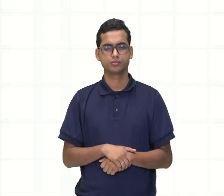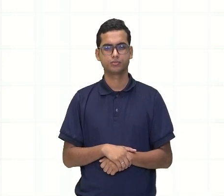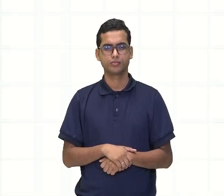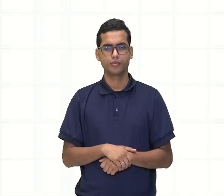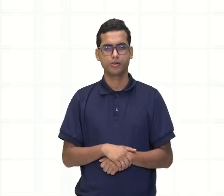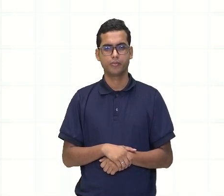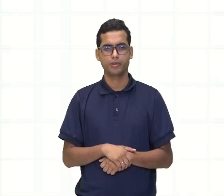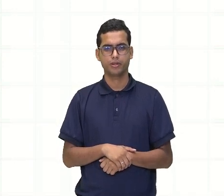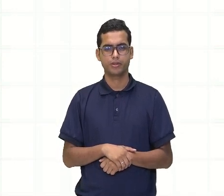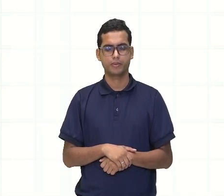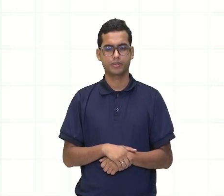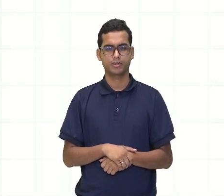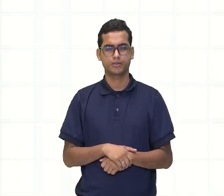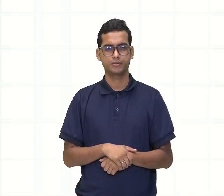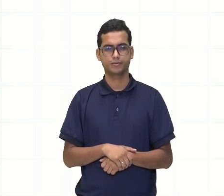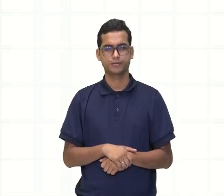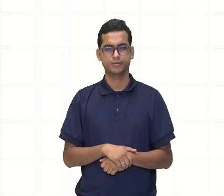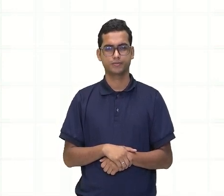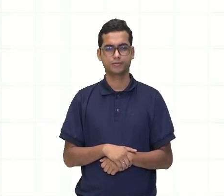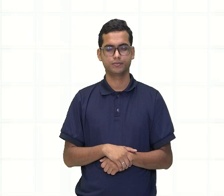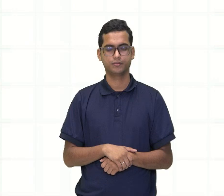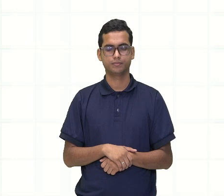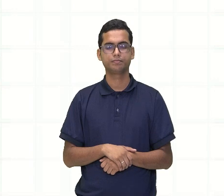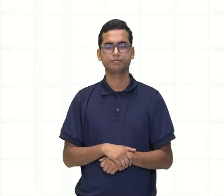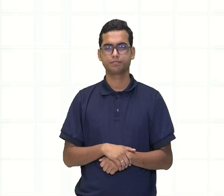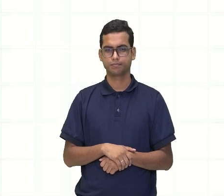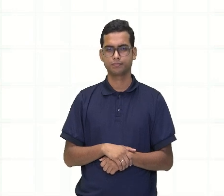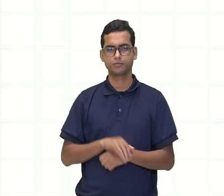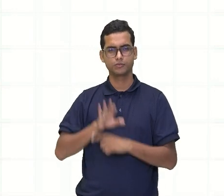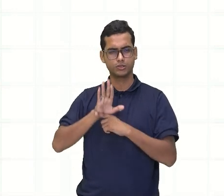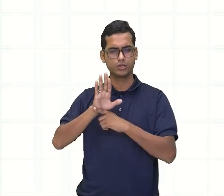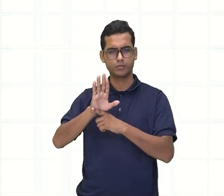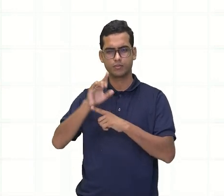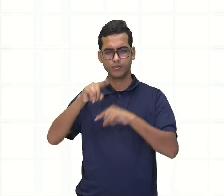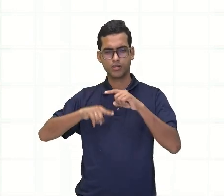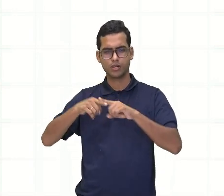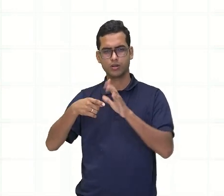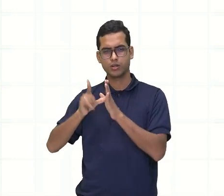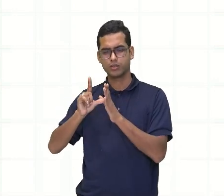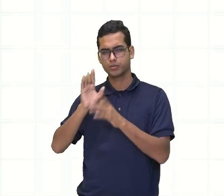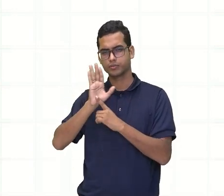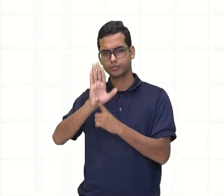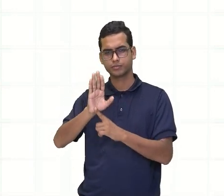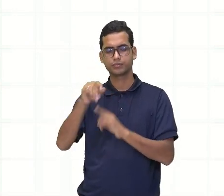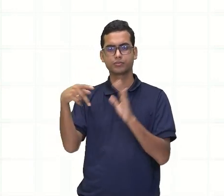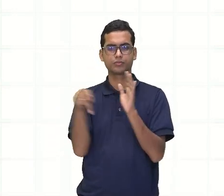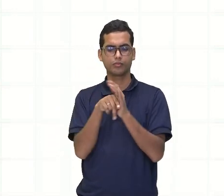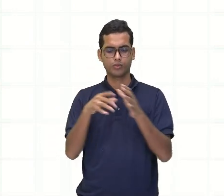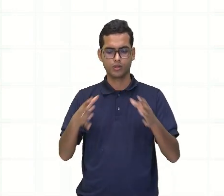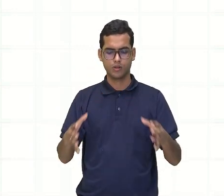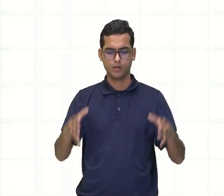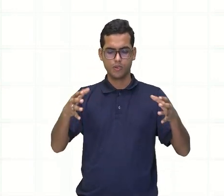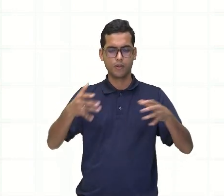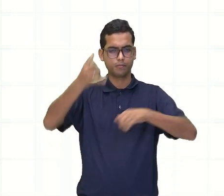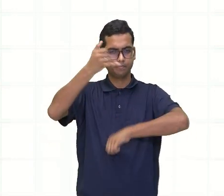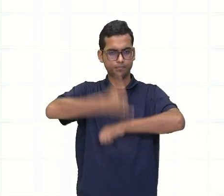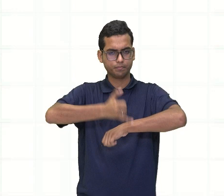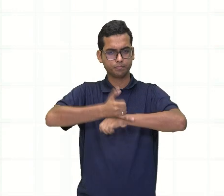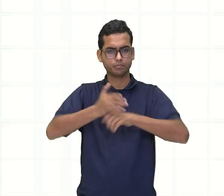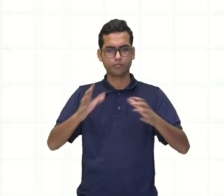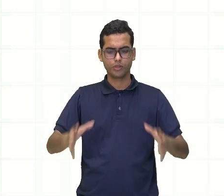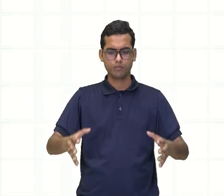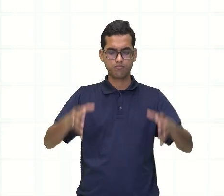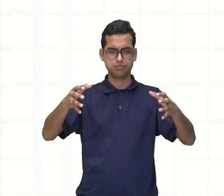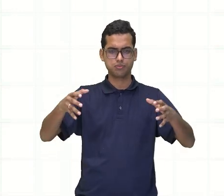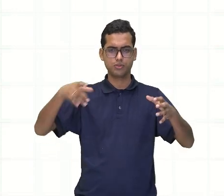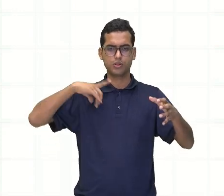utilização desse conhecimento que a máquina de Héron nos deu é a nossa panela de pressão, que nós utilizamos no nosso